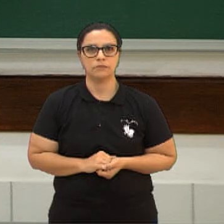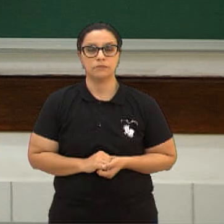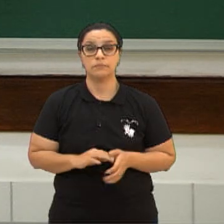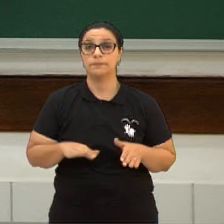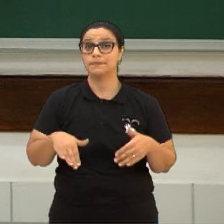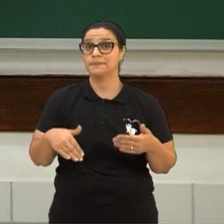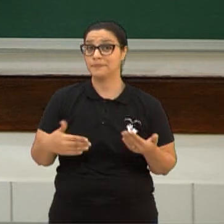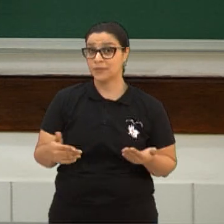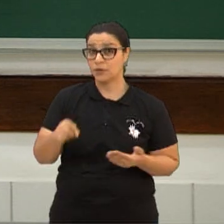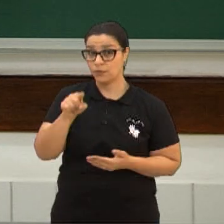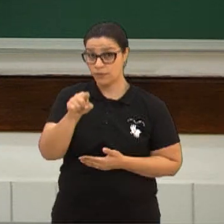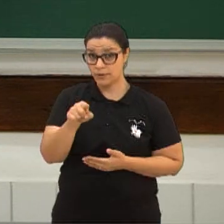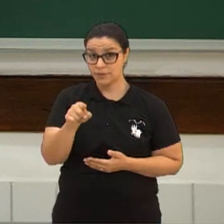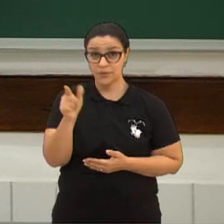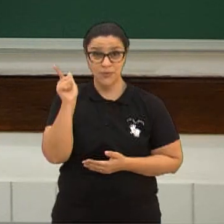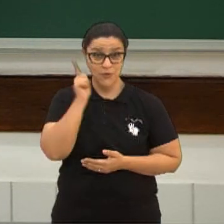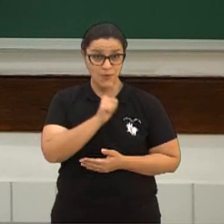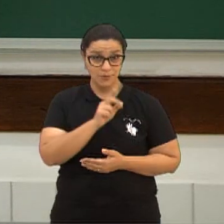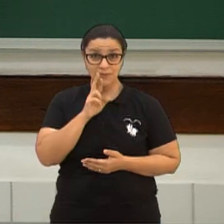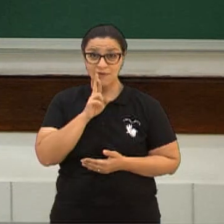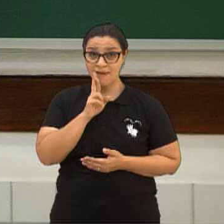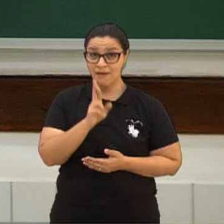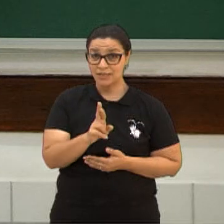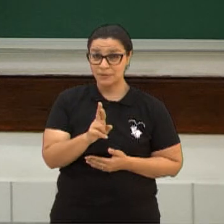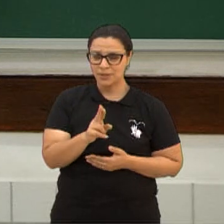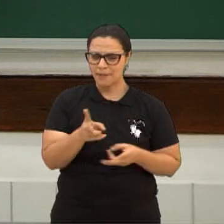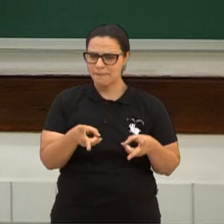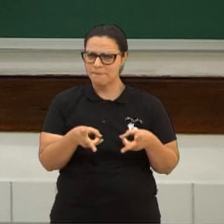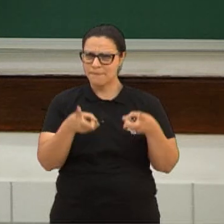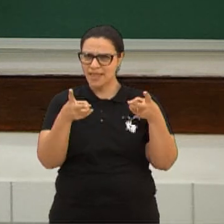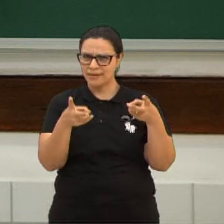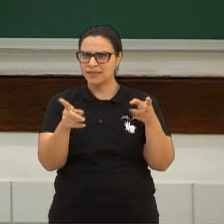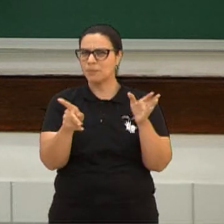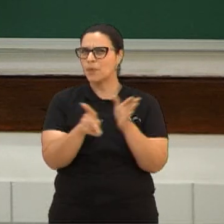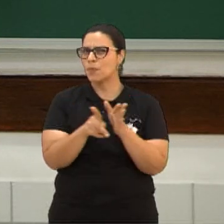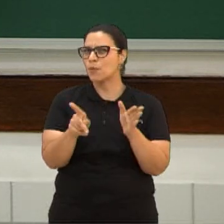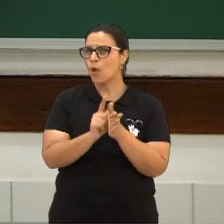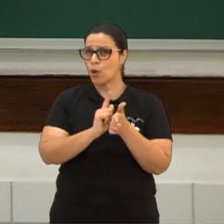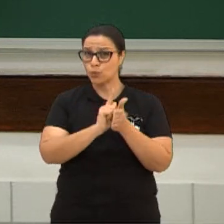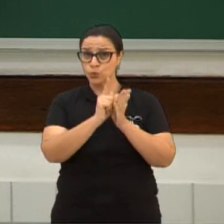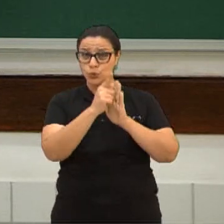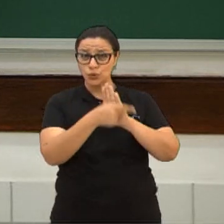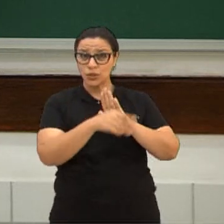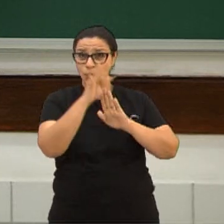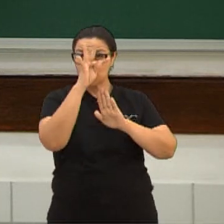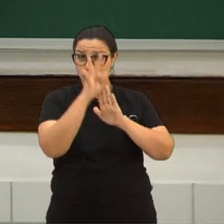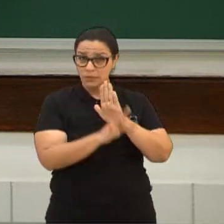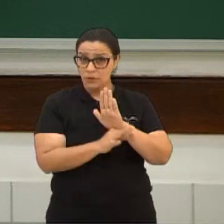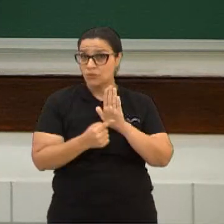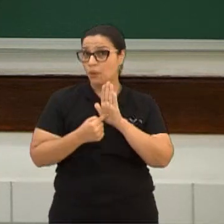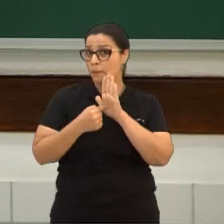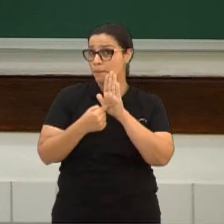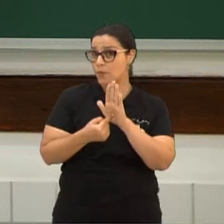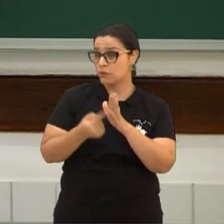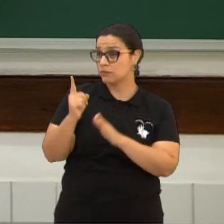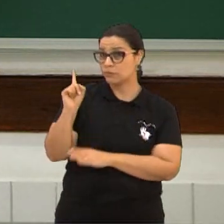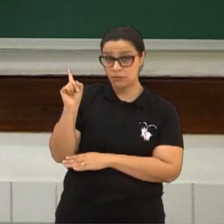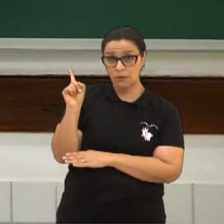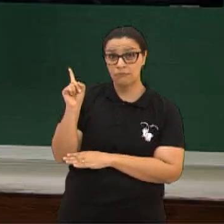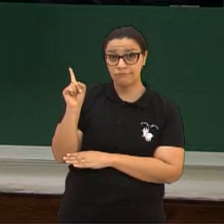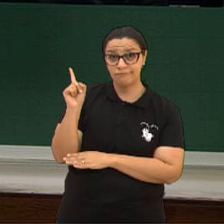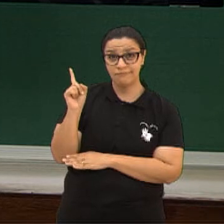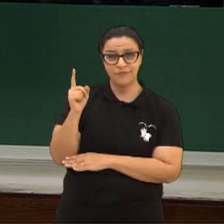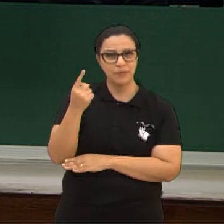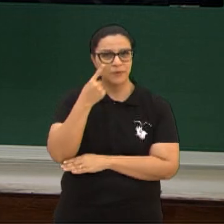E aí você conseguiu observar qual é o gênero textual que a teacher colocou aqui?